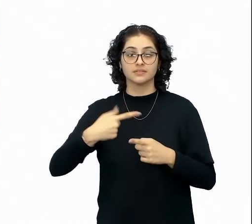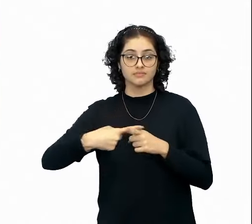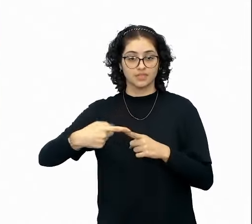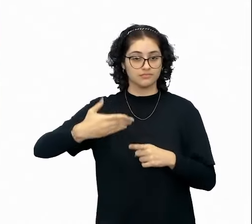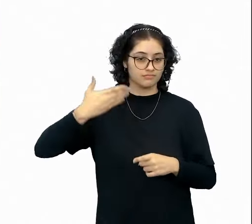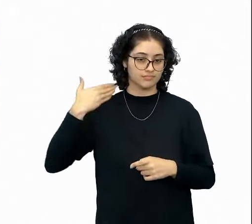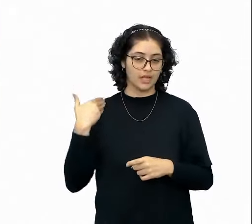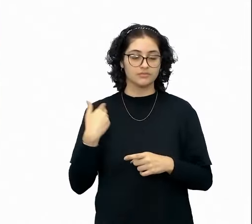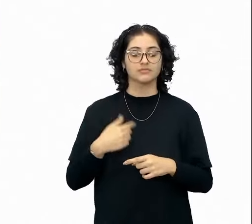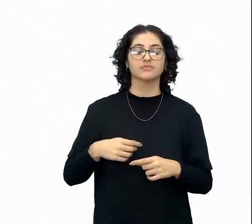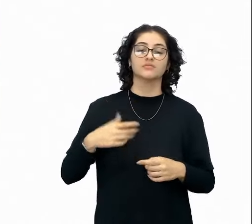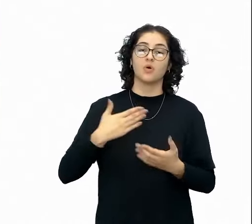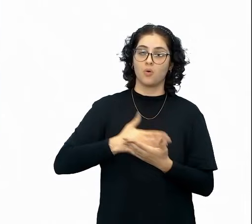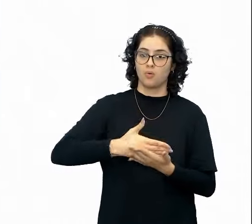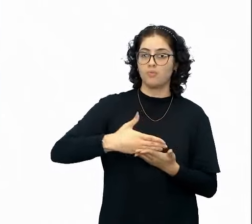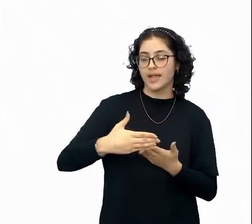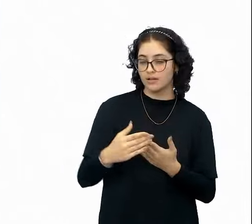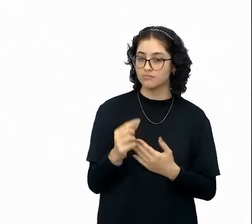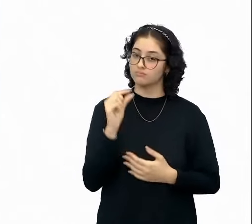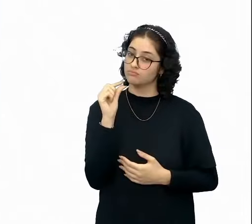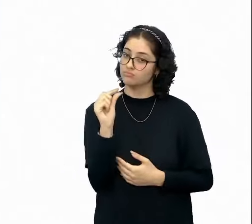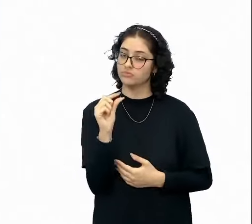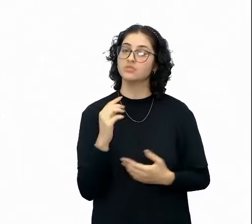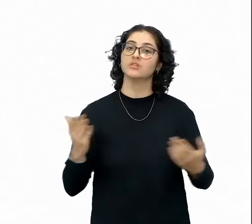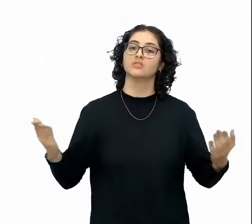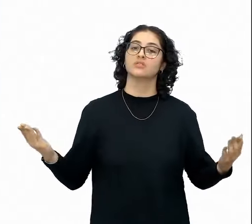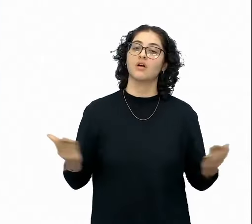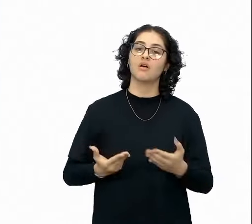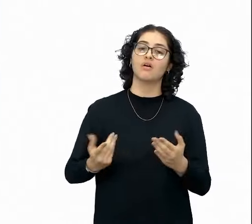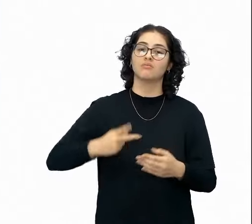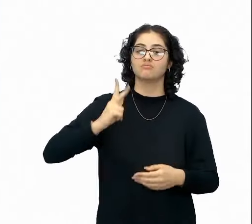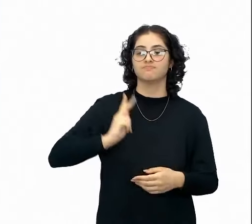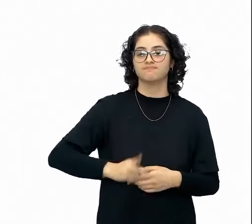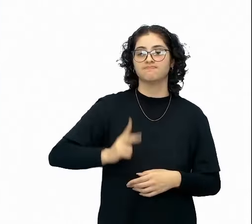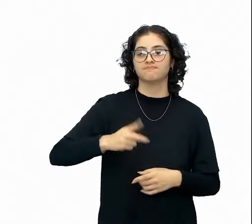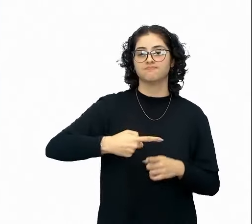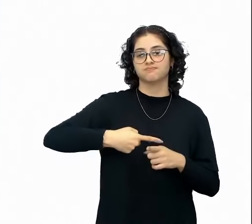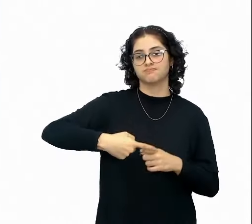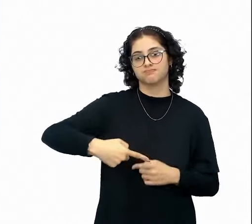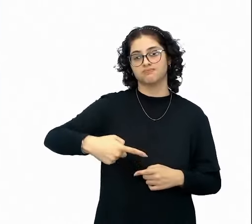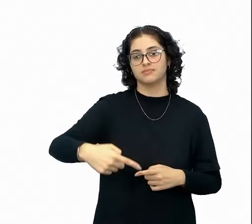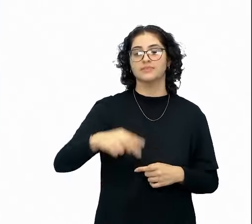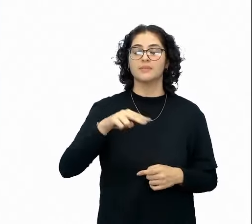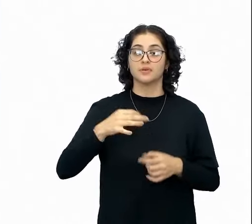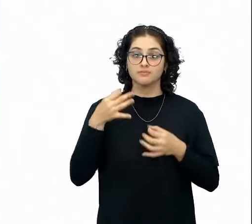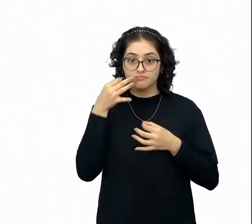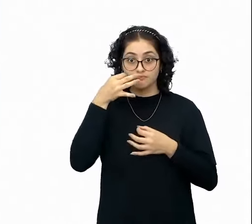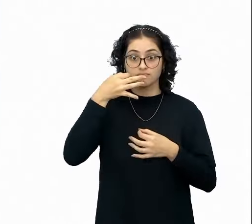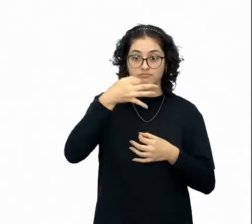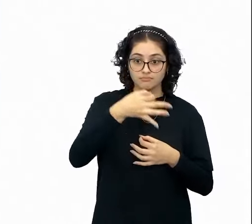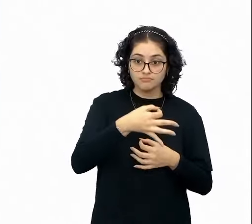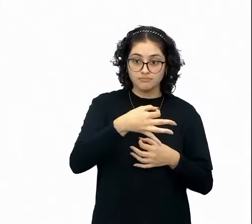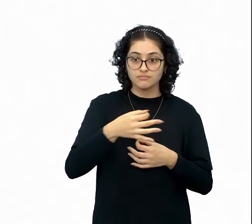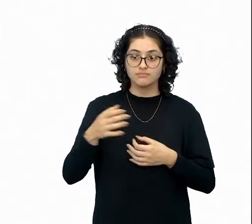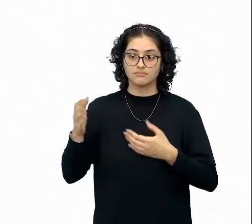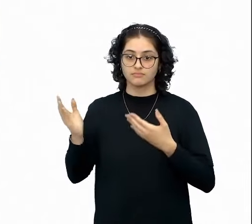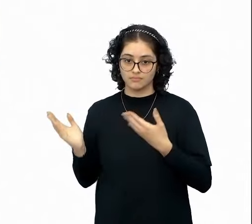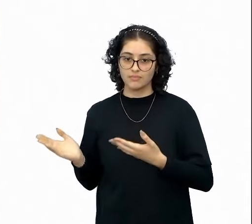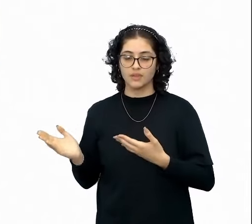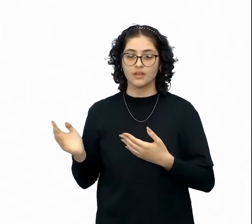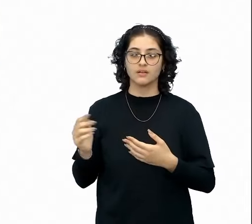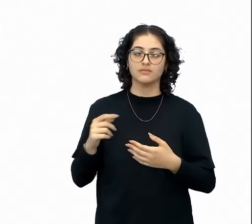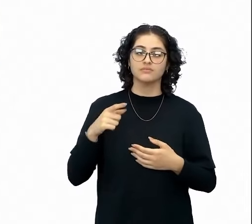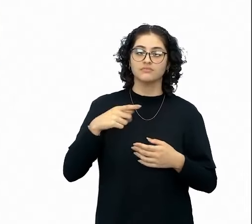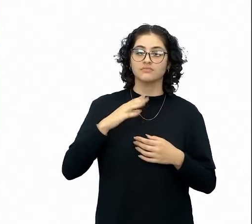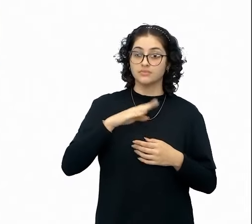nós conversamos um pouco, e hoje a gente dá continuidade, olhando para a mesma sequência, que é a sequência 1 do volume 2,